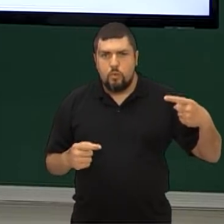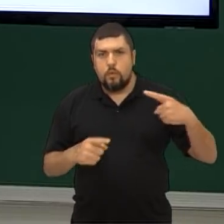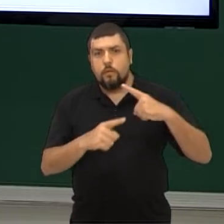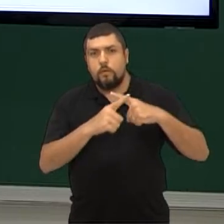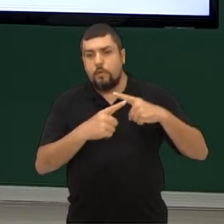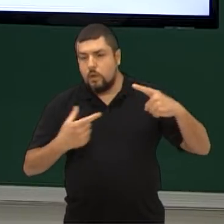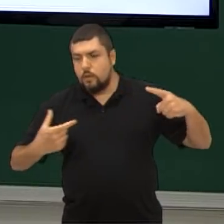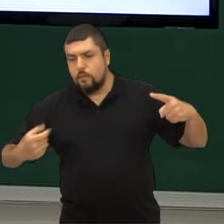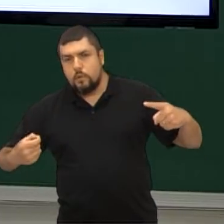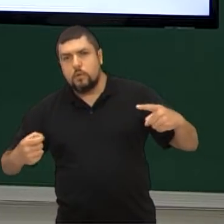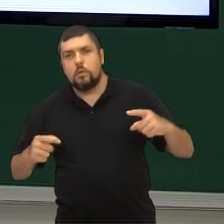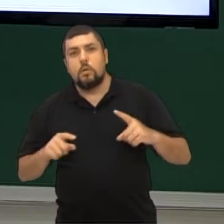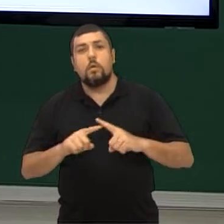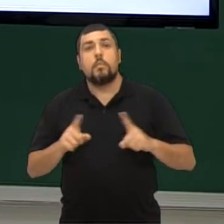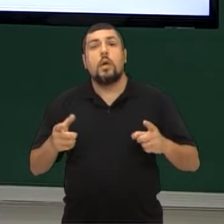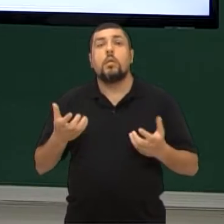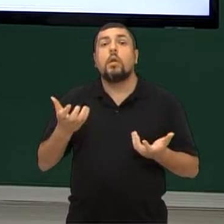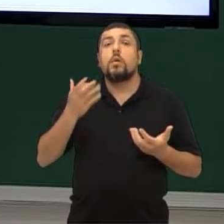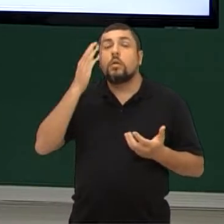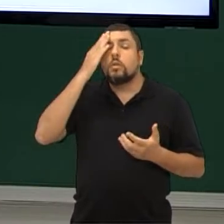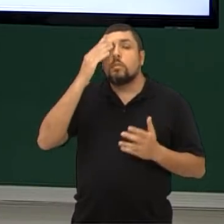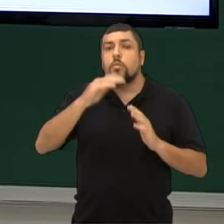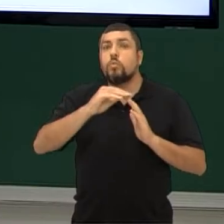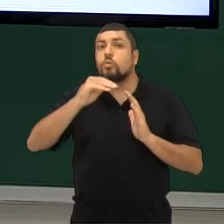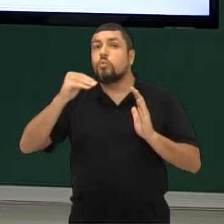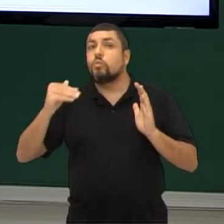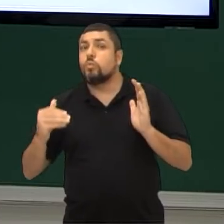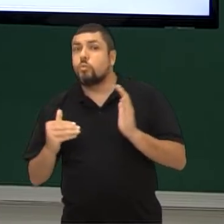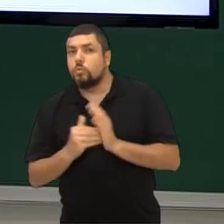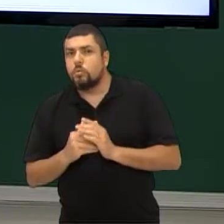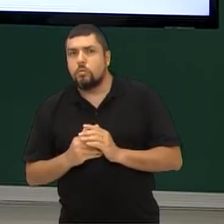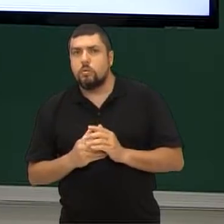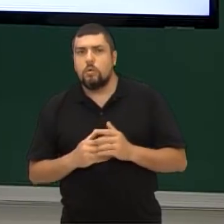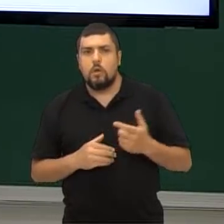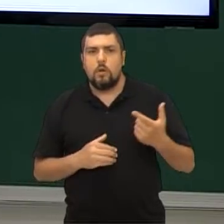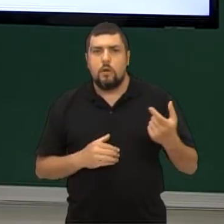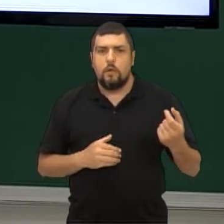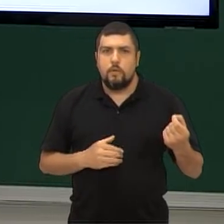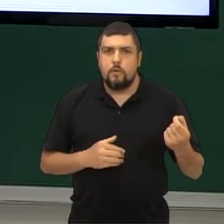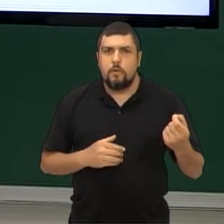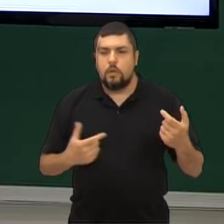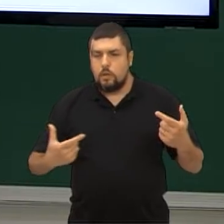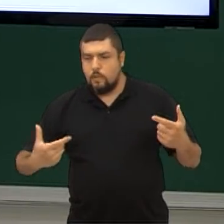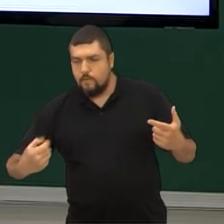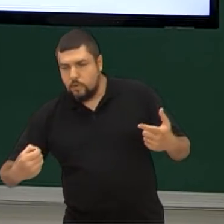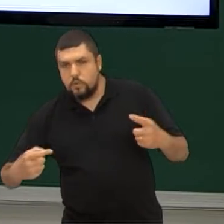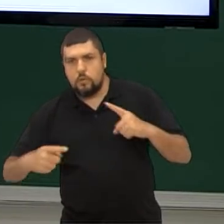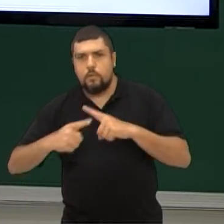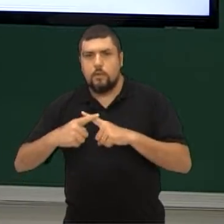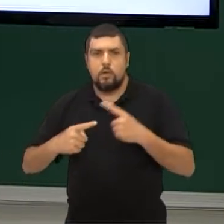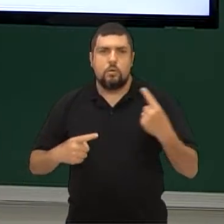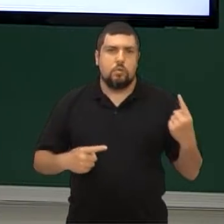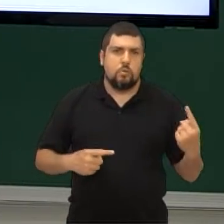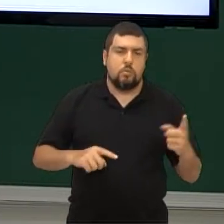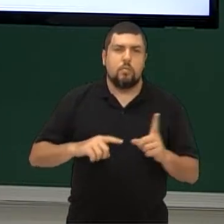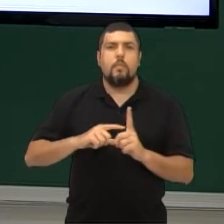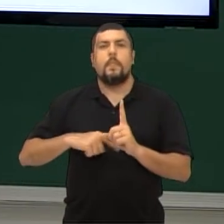perguntando todos os bilhetes. Então, vão ter de fazer 20 vezes 1, vão ter de somar esse resultado